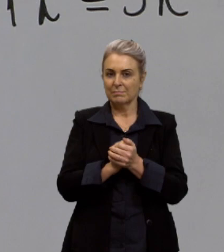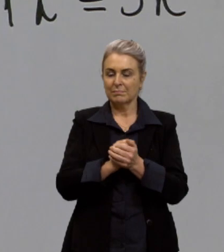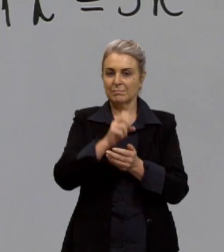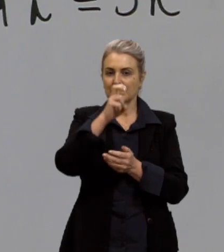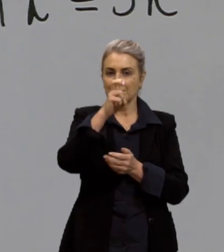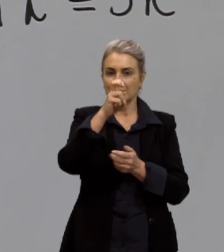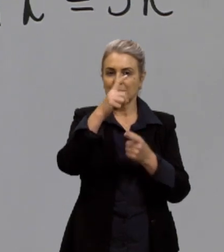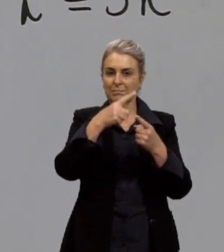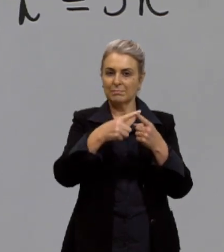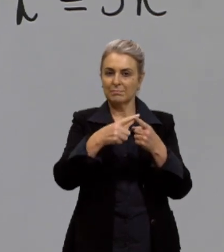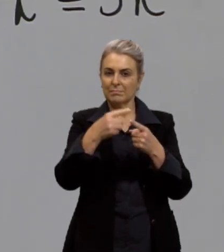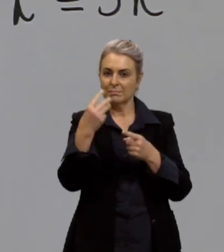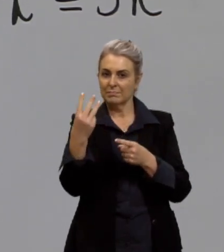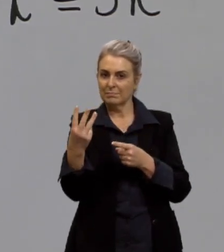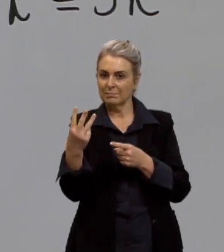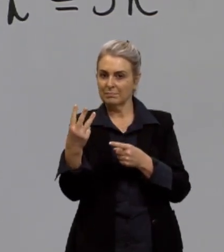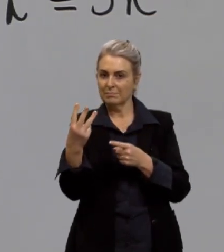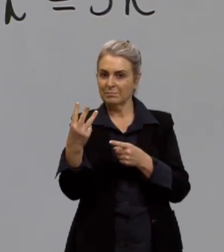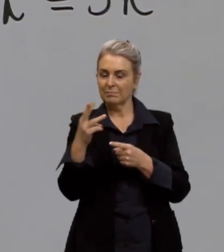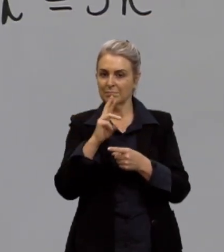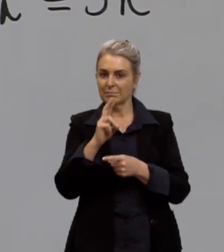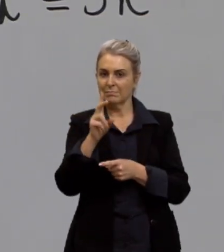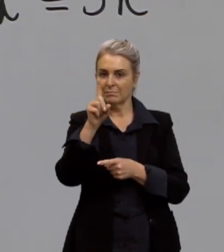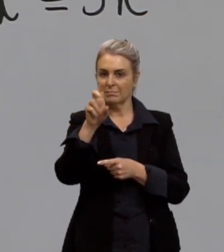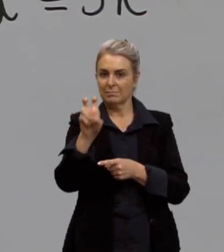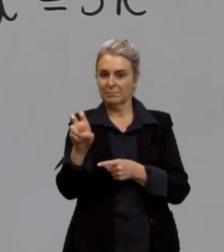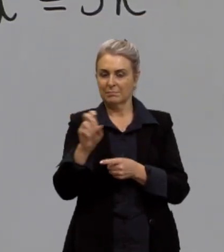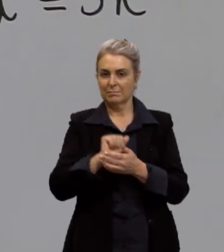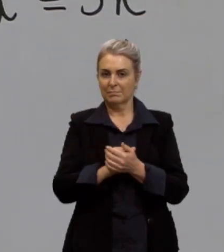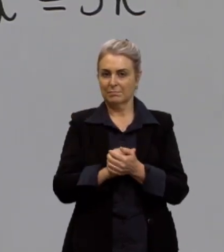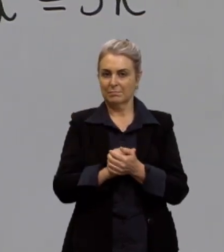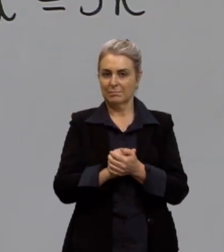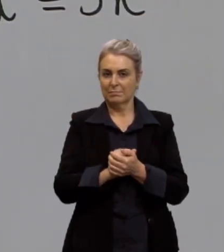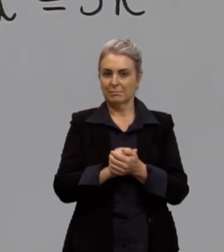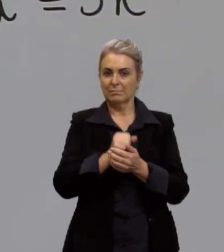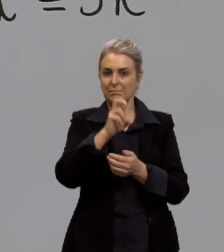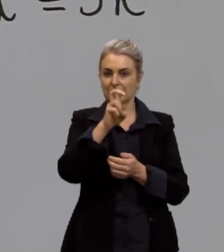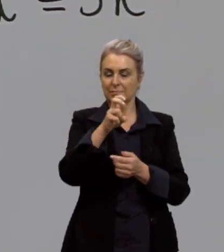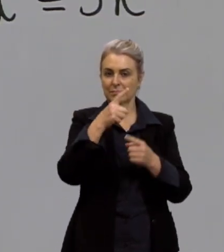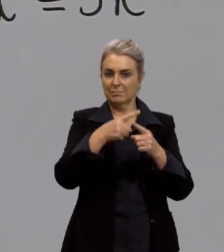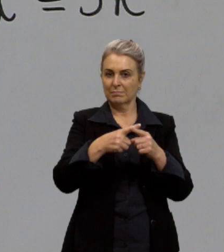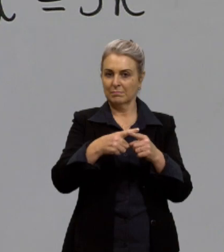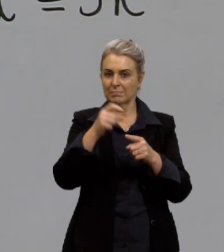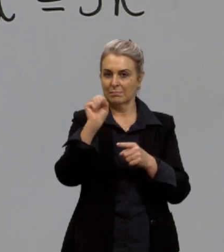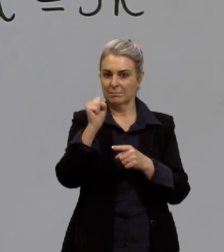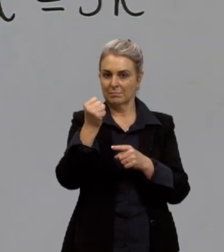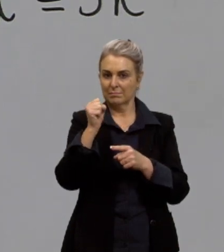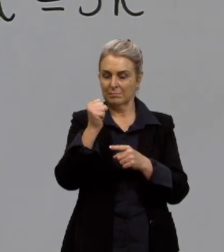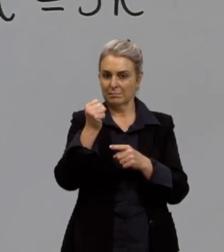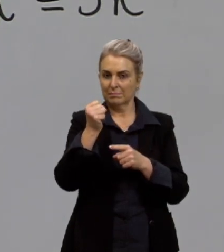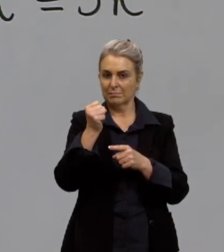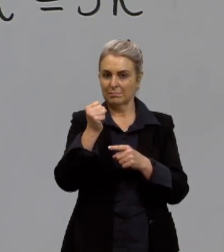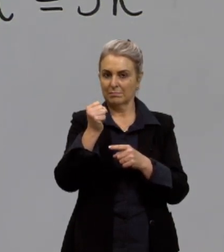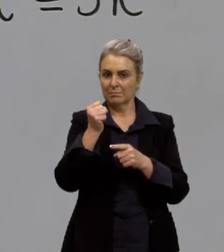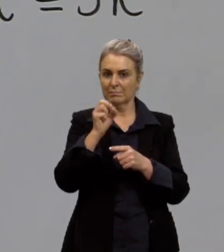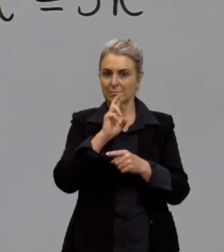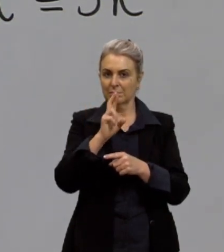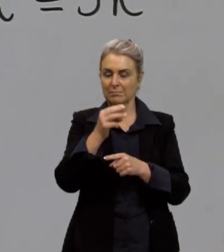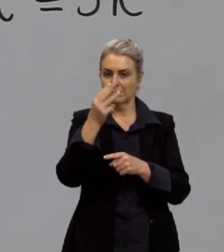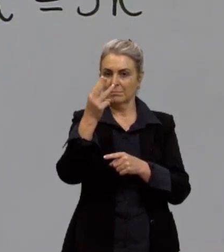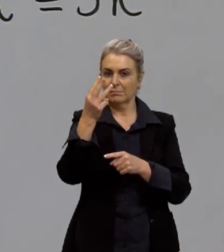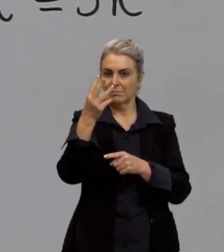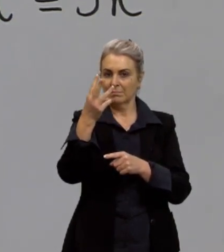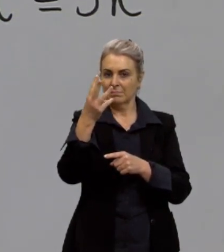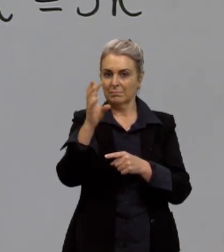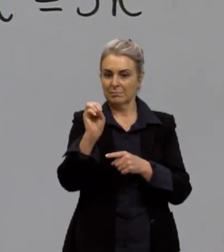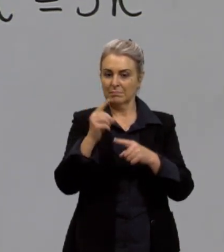vezes 3, 15, vai 1. 5 vezes 8, 40, mais 1, 41,